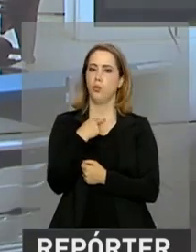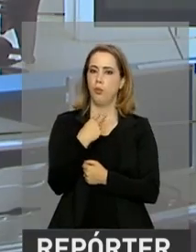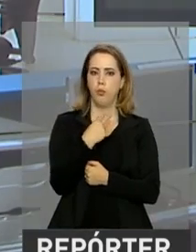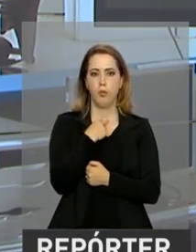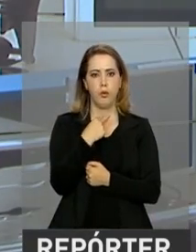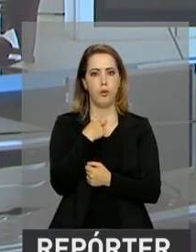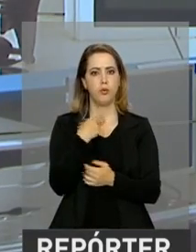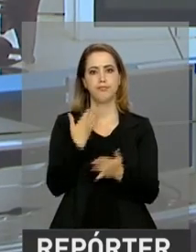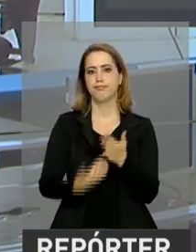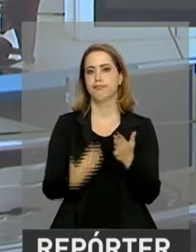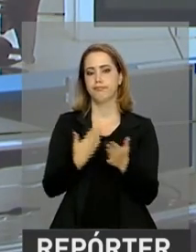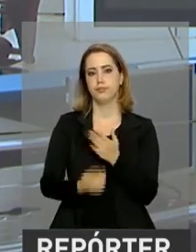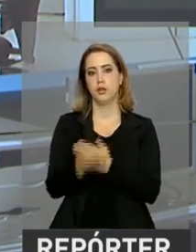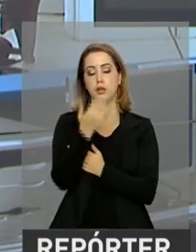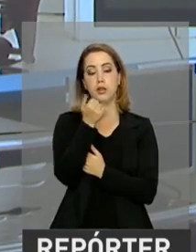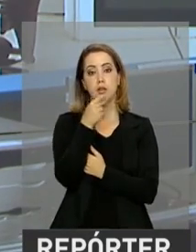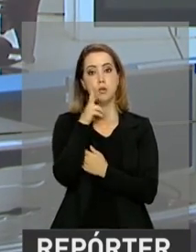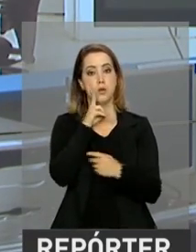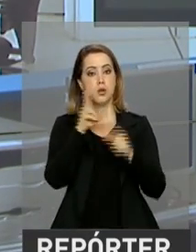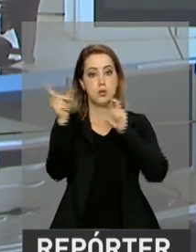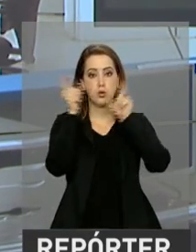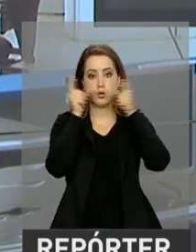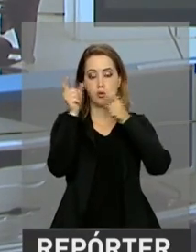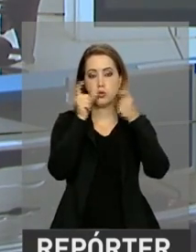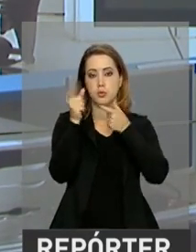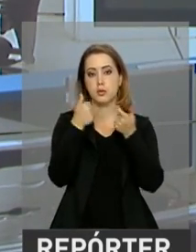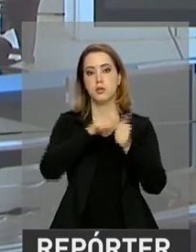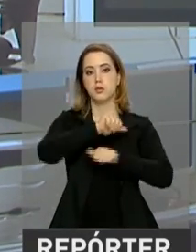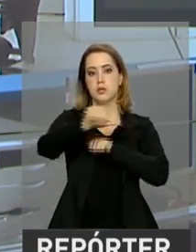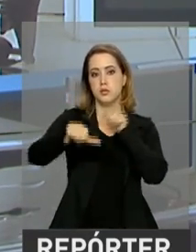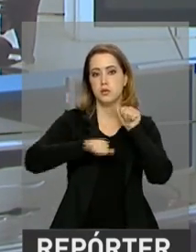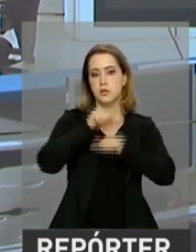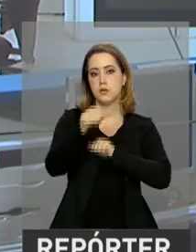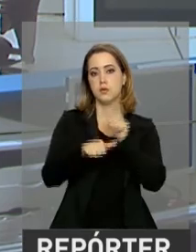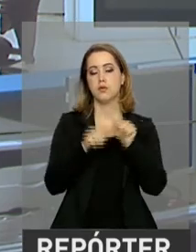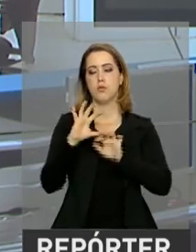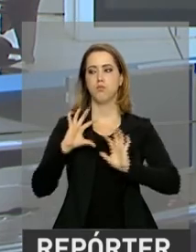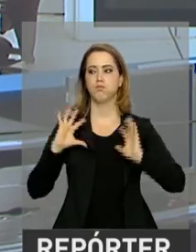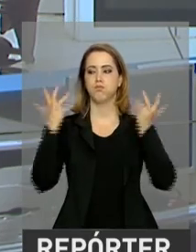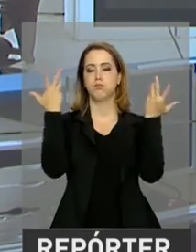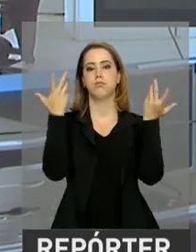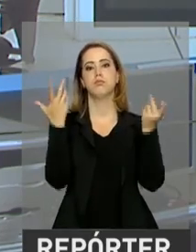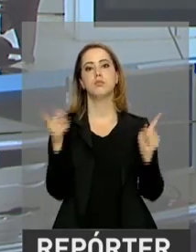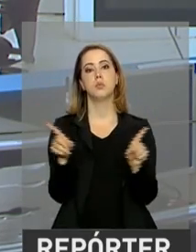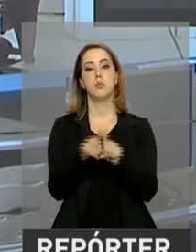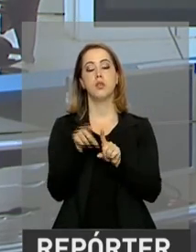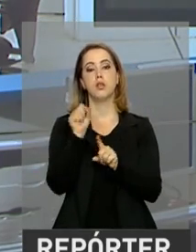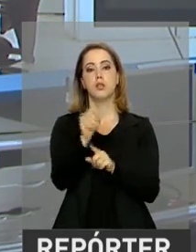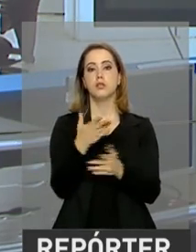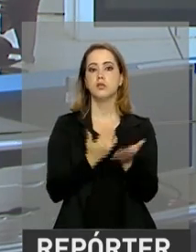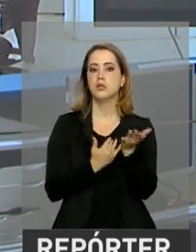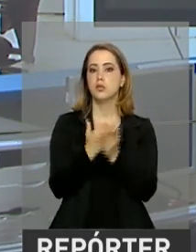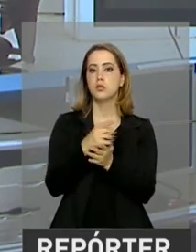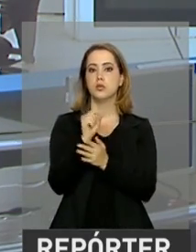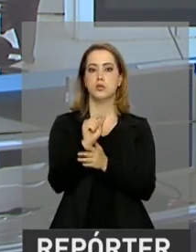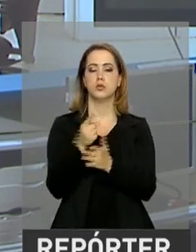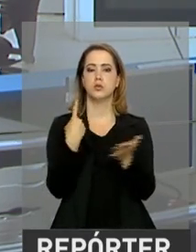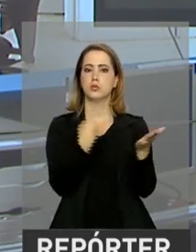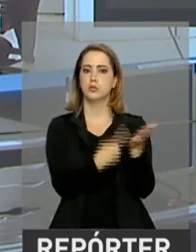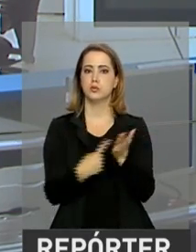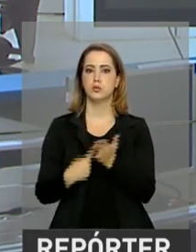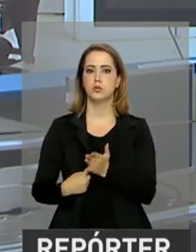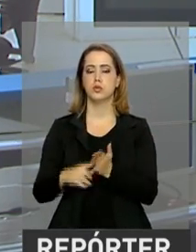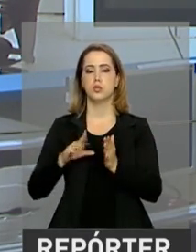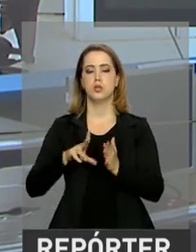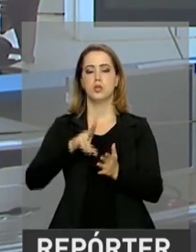chamar a atenção para as transformações diante dos impactos gerados pelas mudanças climáticas a iniciativa marca as comemorações do dia